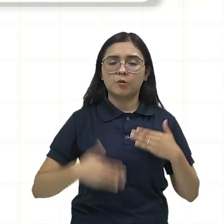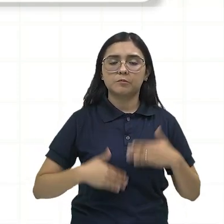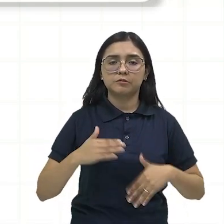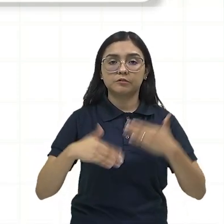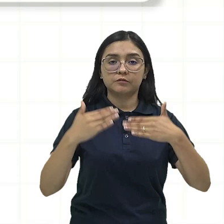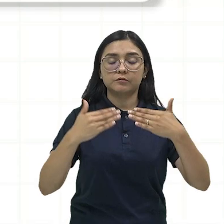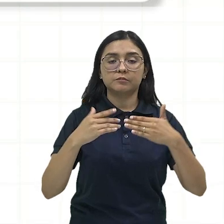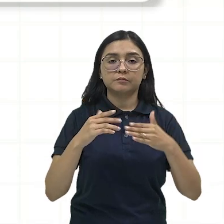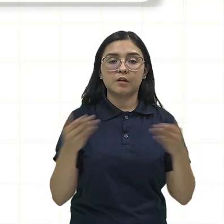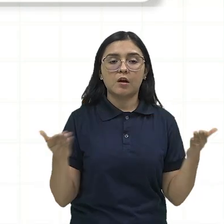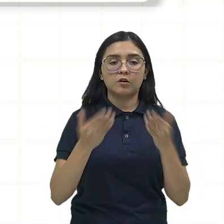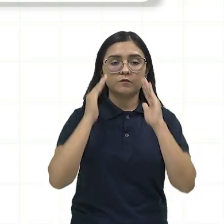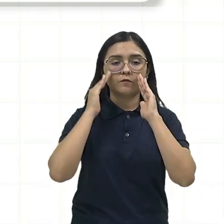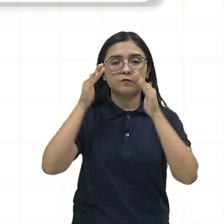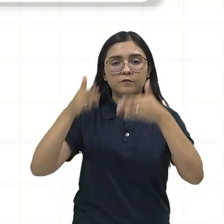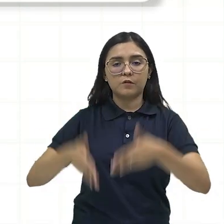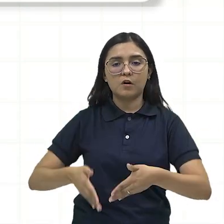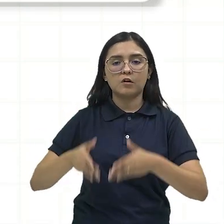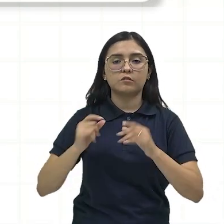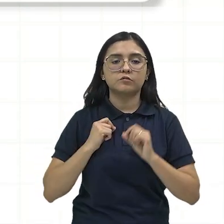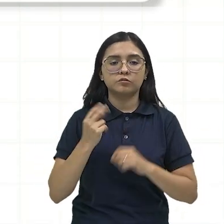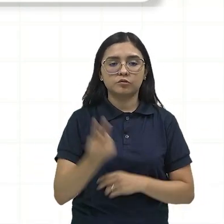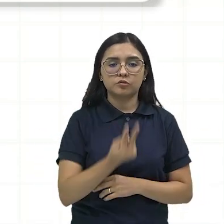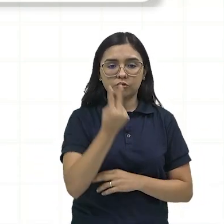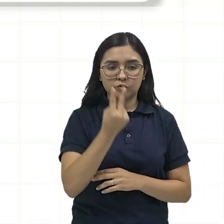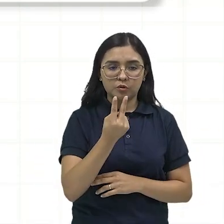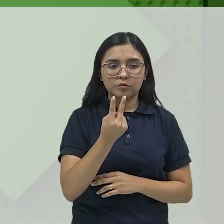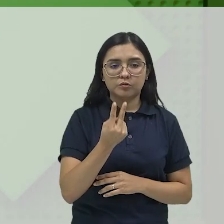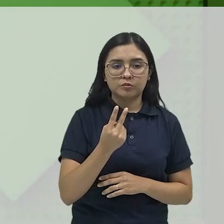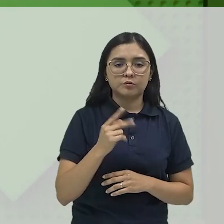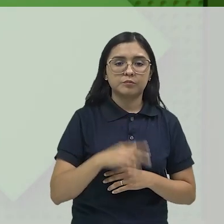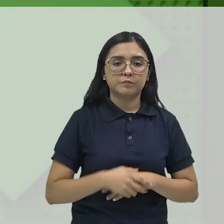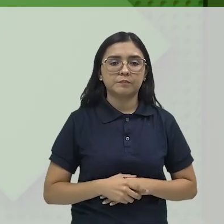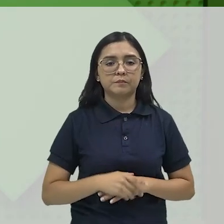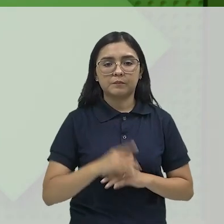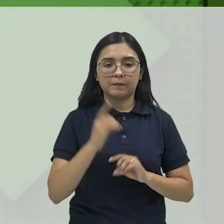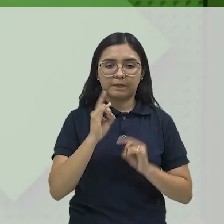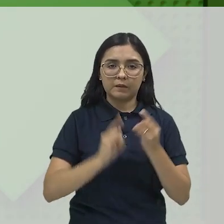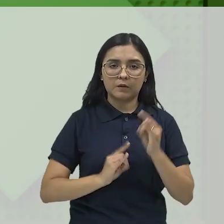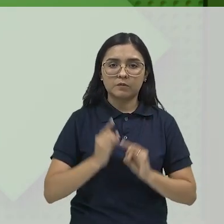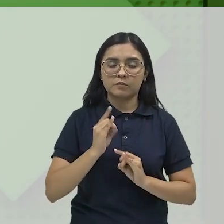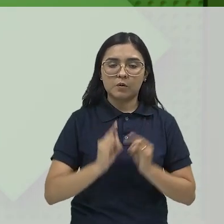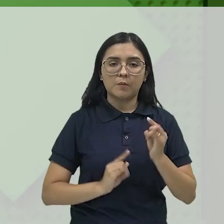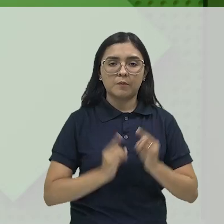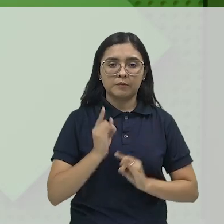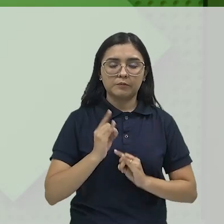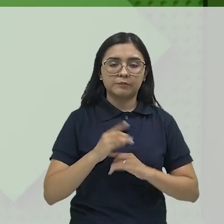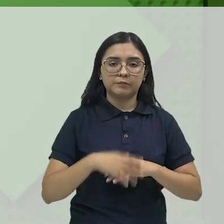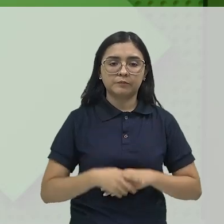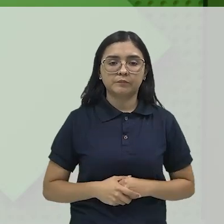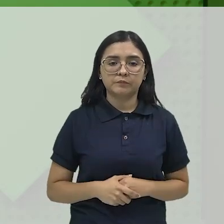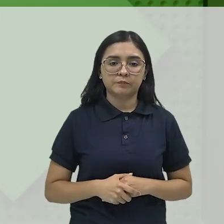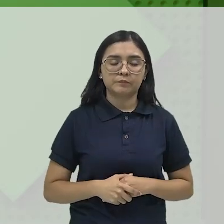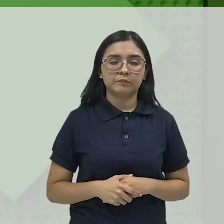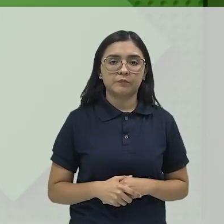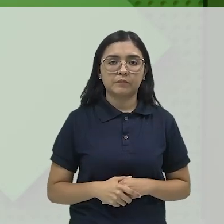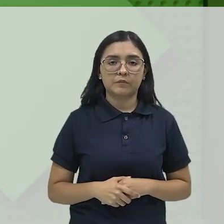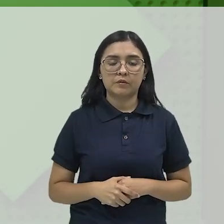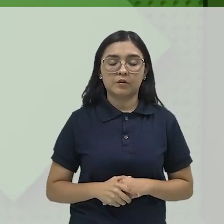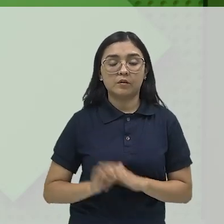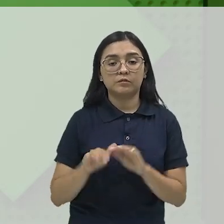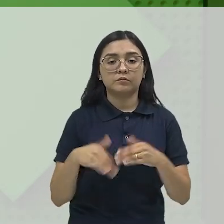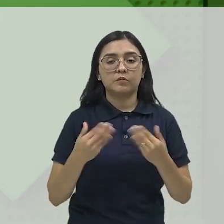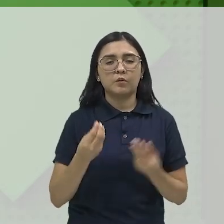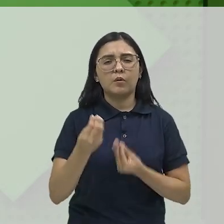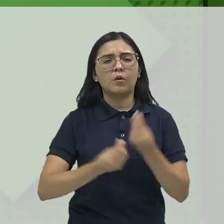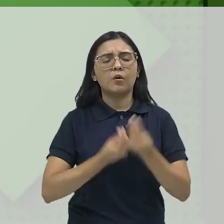se ater apenas a esses dois hormônios, tá? Hormônio aí luteinizante e folículo estimulante. E